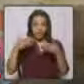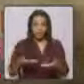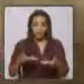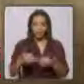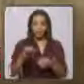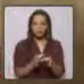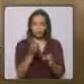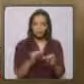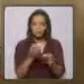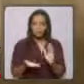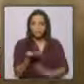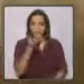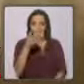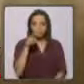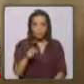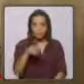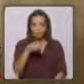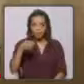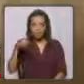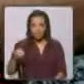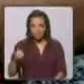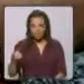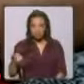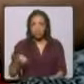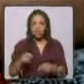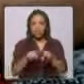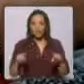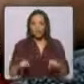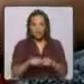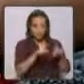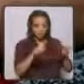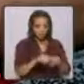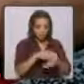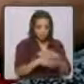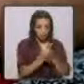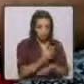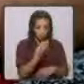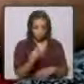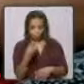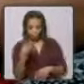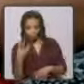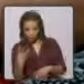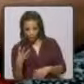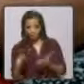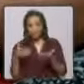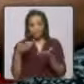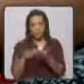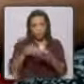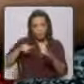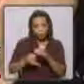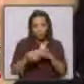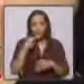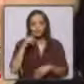tricotaram mais de 1.900 quadrados. Tem que fazer um, dois, três, quatro, para ficar o buraco outra